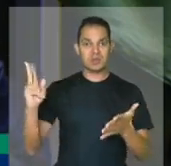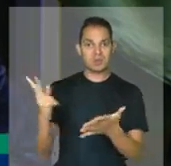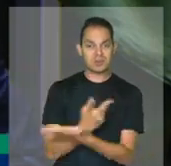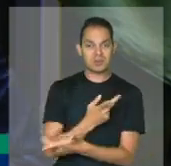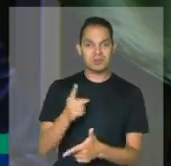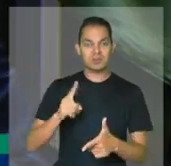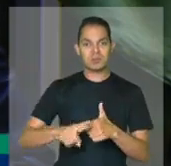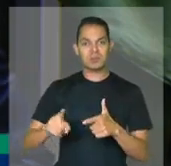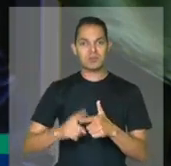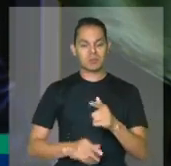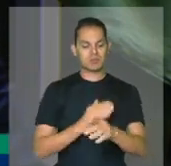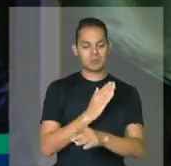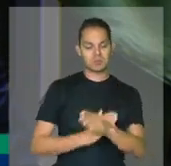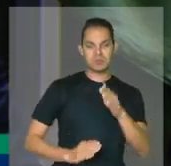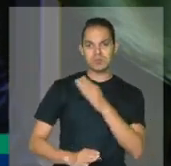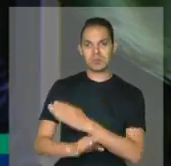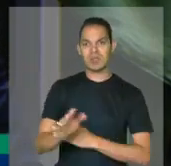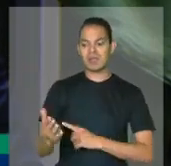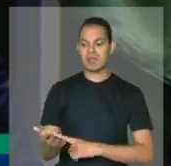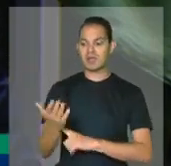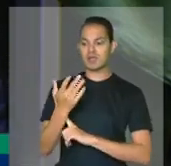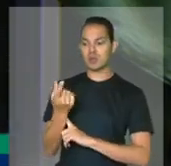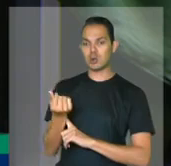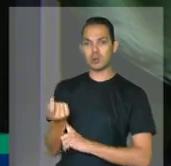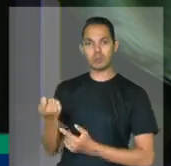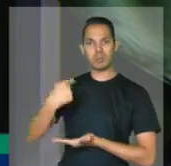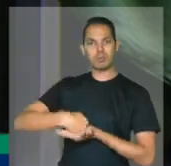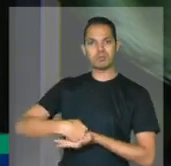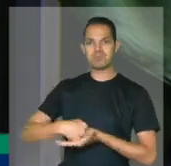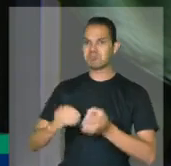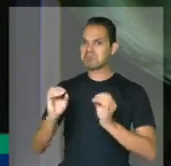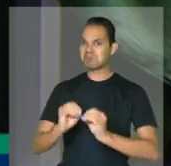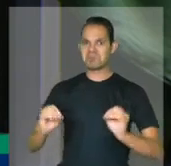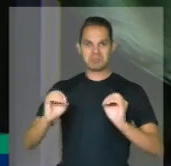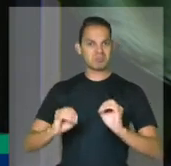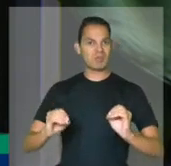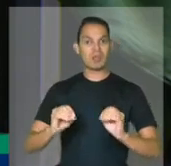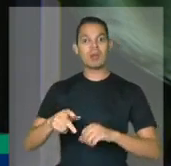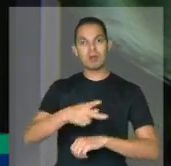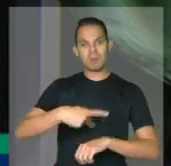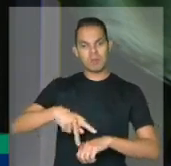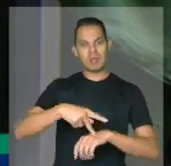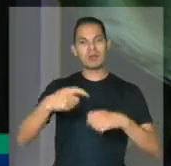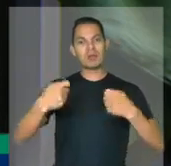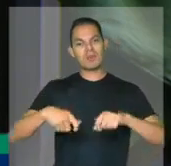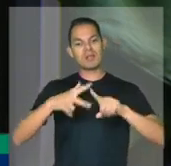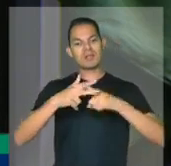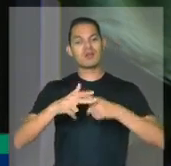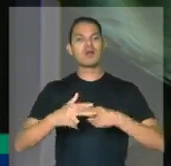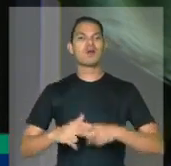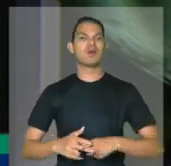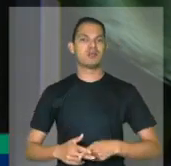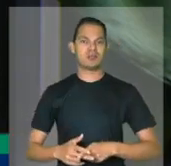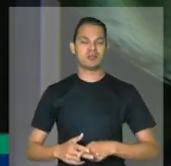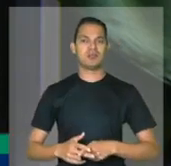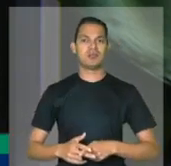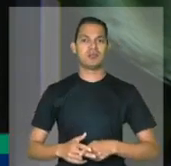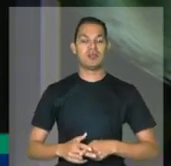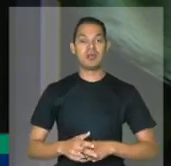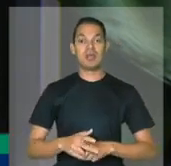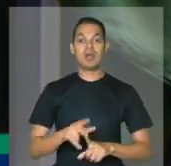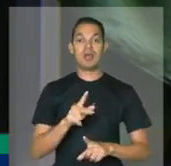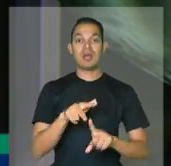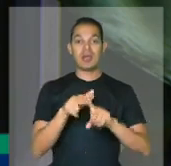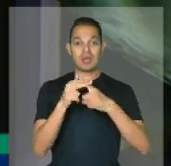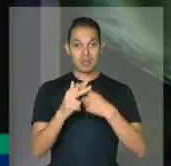terão direito sequer a um auxílio. Um país que precisa corrigir essas injustiças. E a